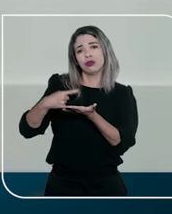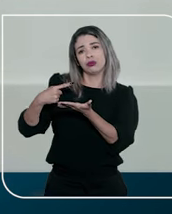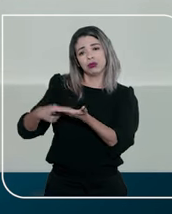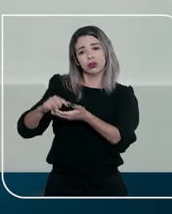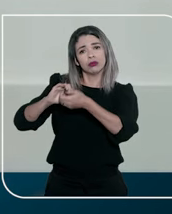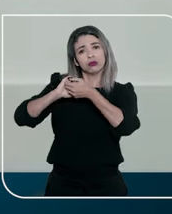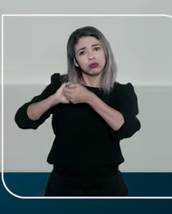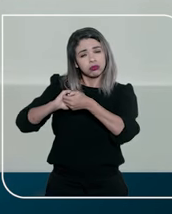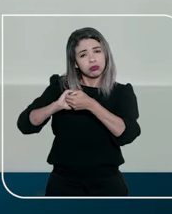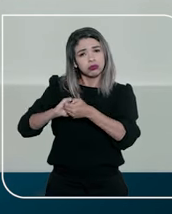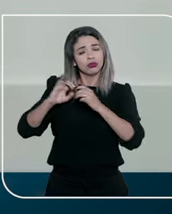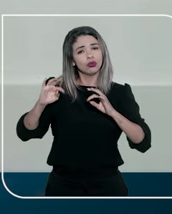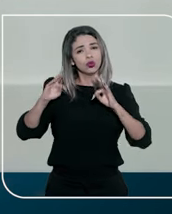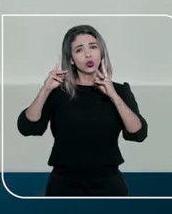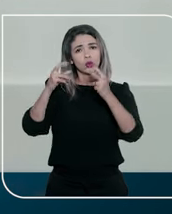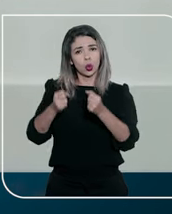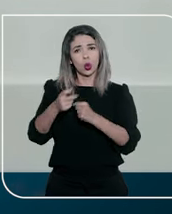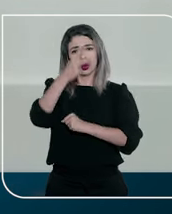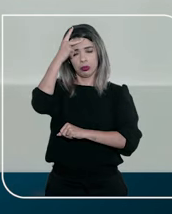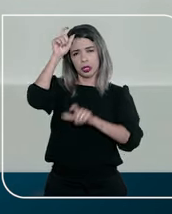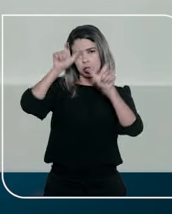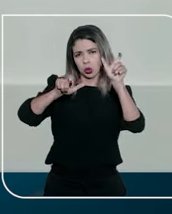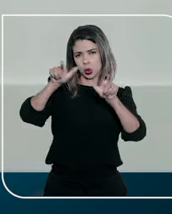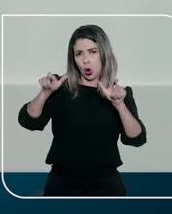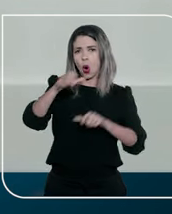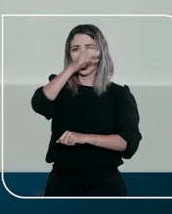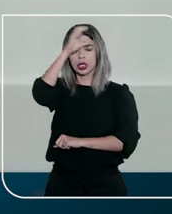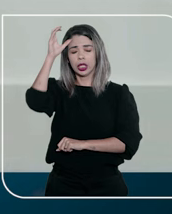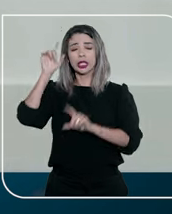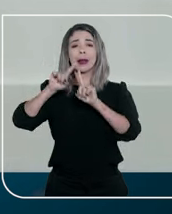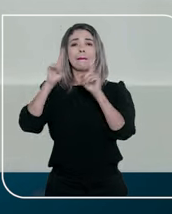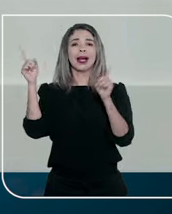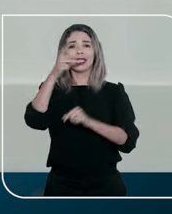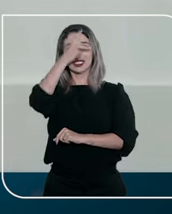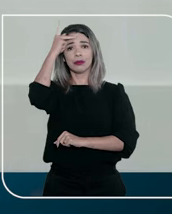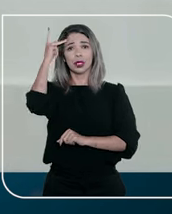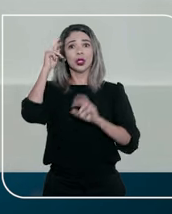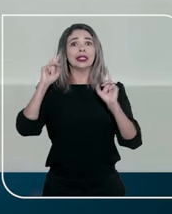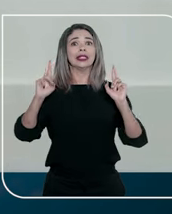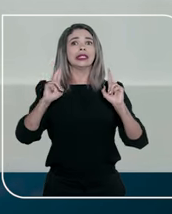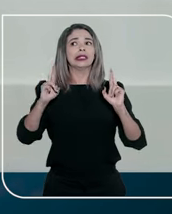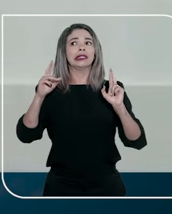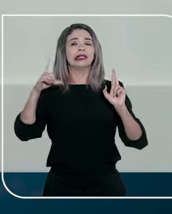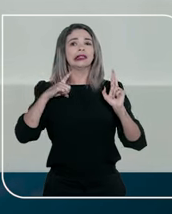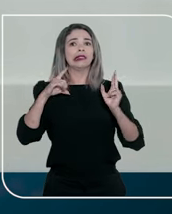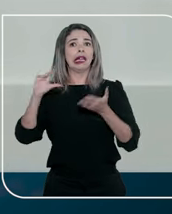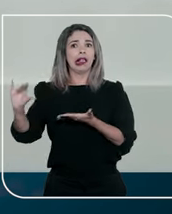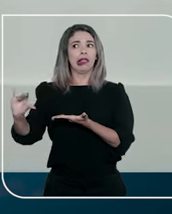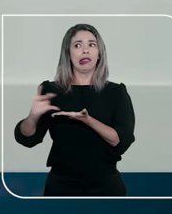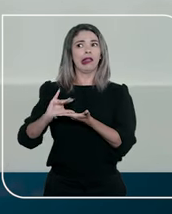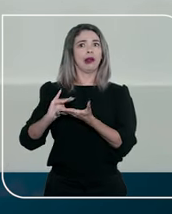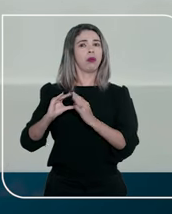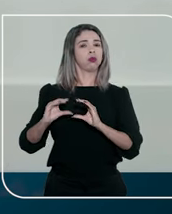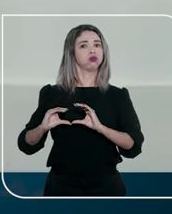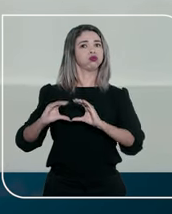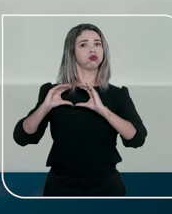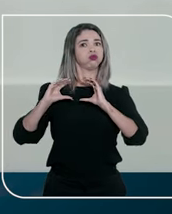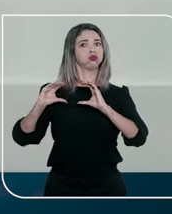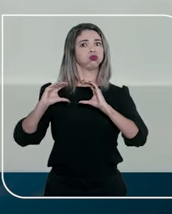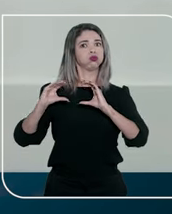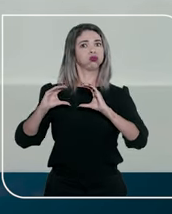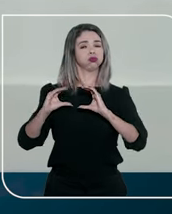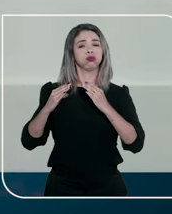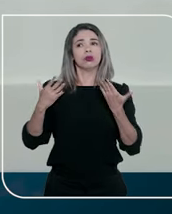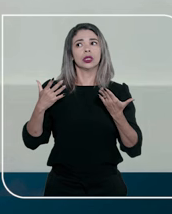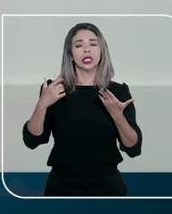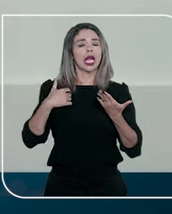acordos com os passageiros, mas os passageiros, na expectativa de terem indenizações muito altas,